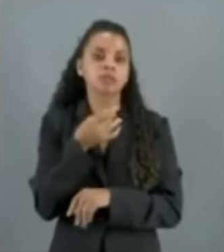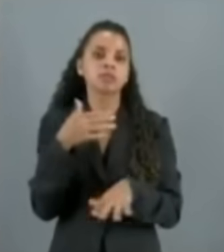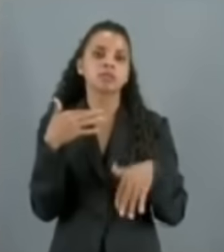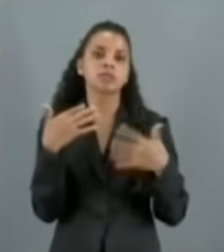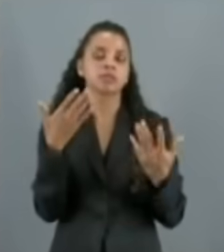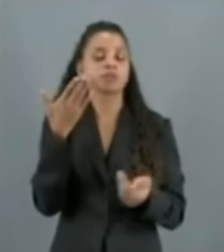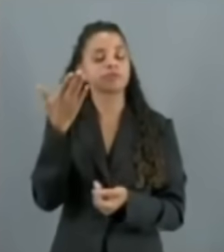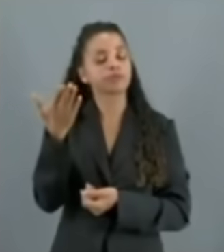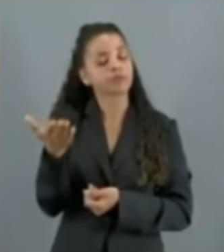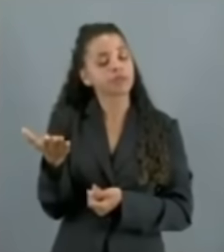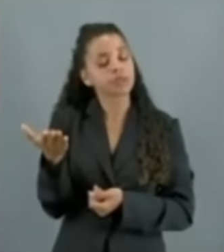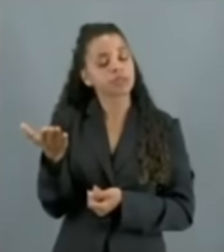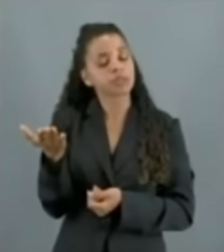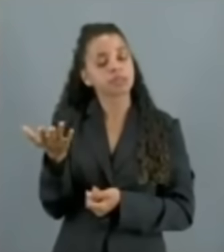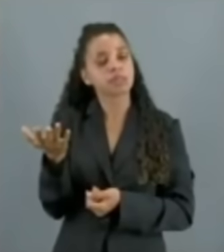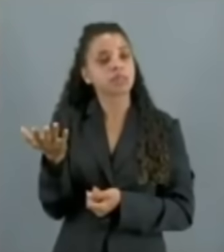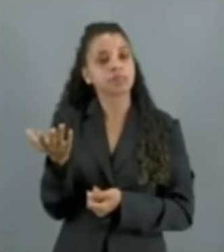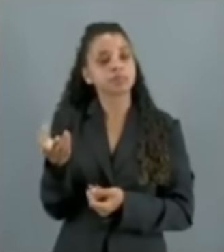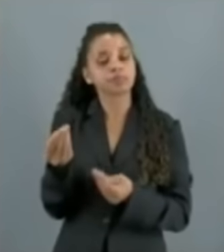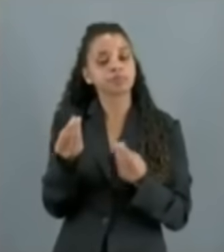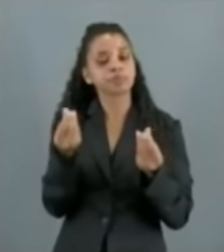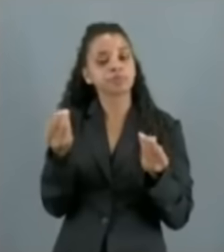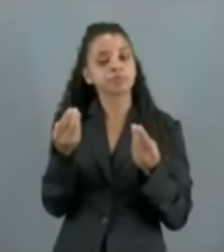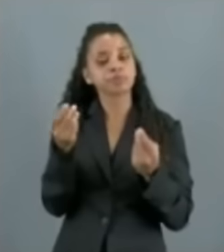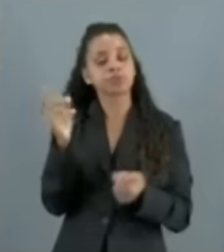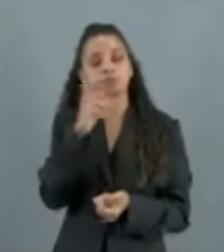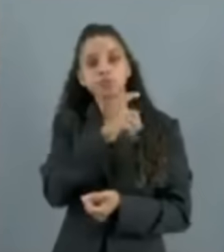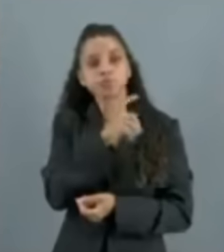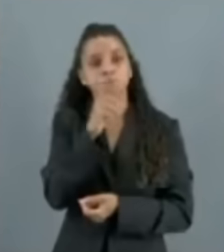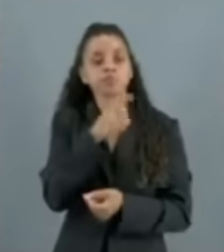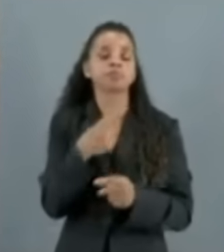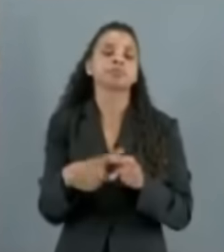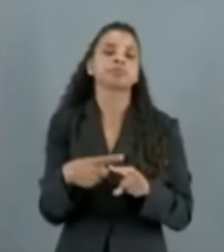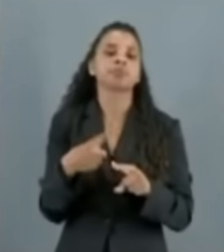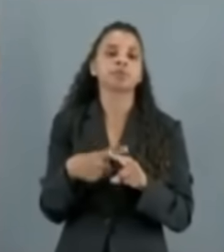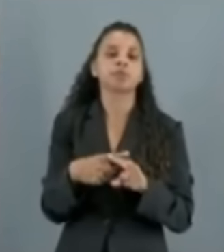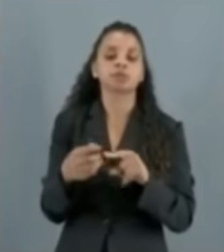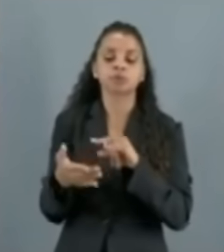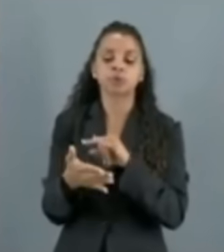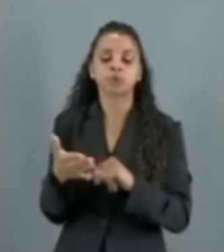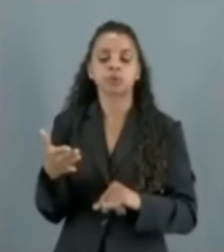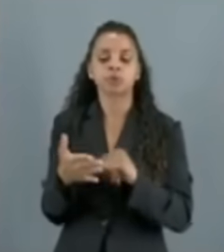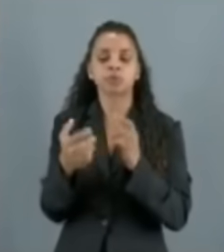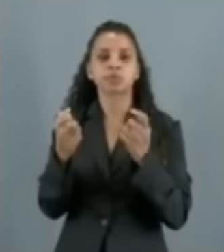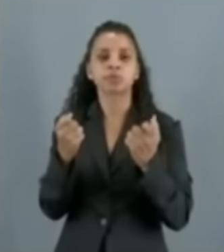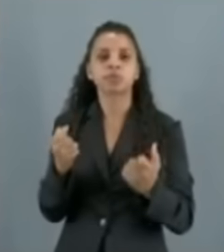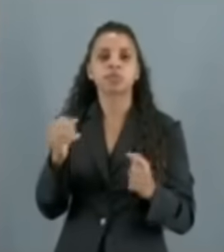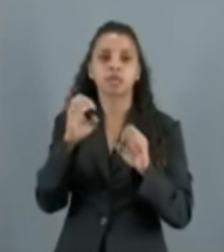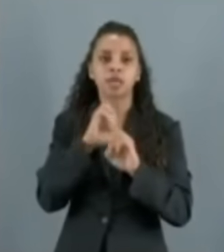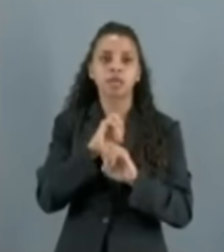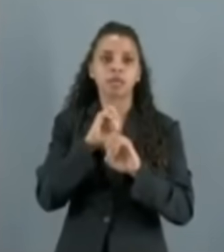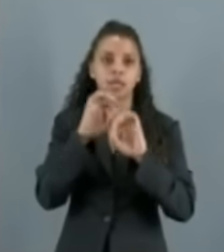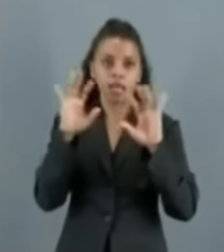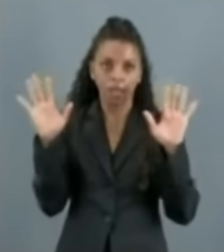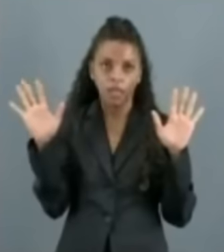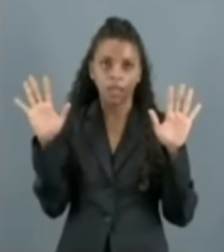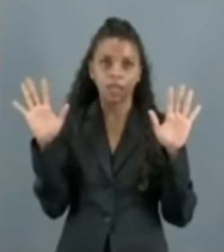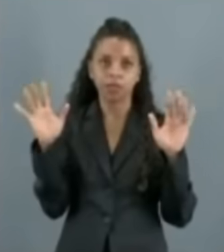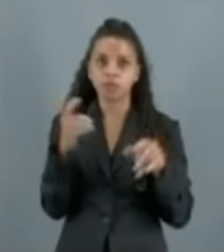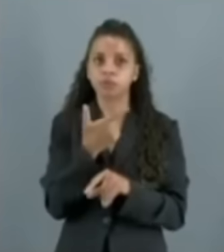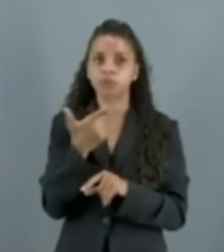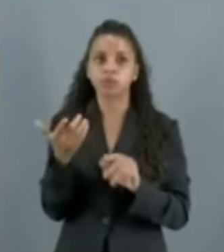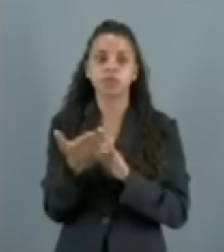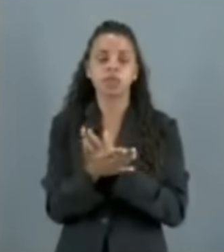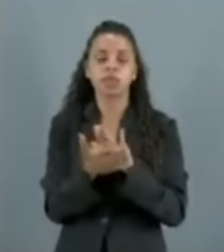ela acaba não se sustentando, porque o documento claramente não faz referência, e vou inclusive encaminhar a Vossa Excelência